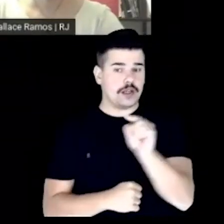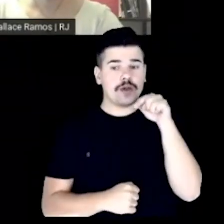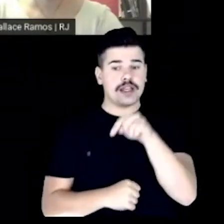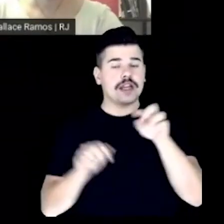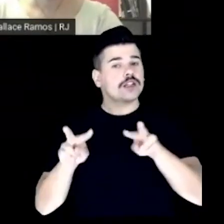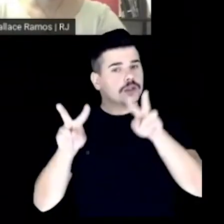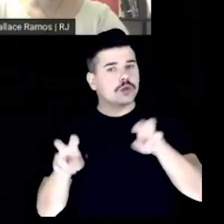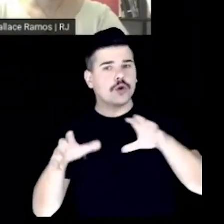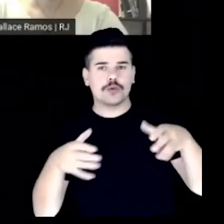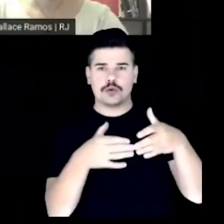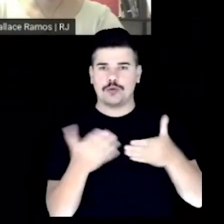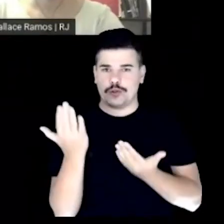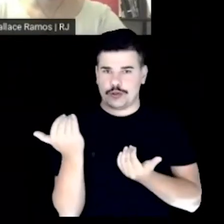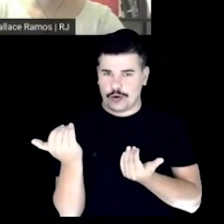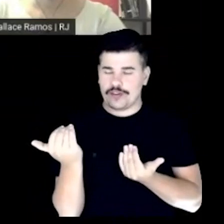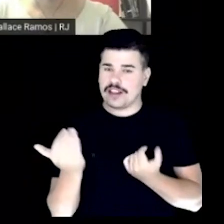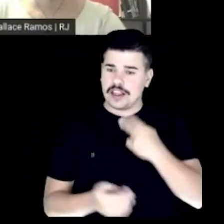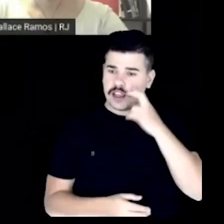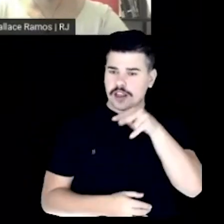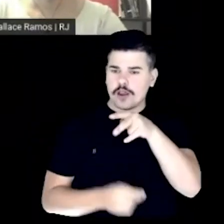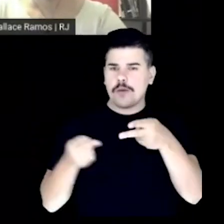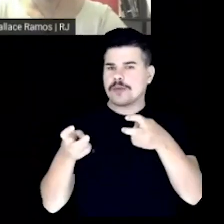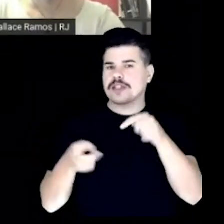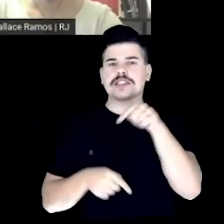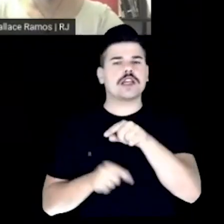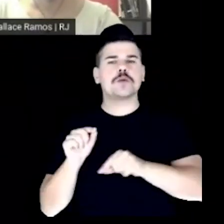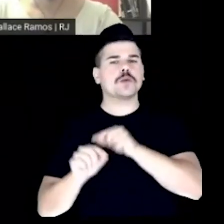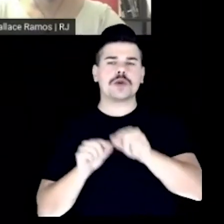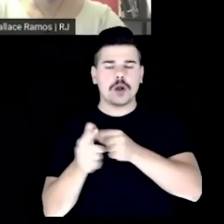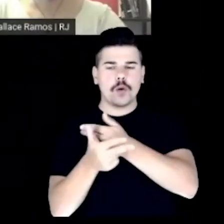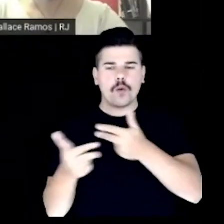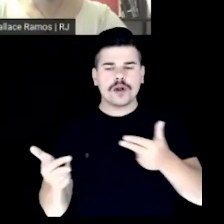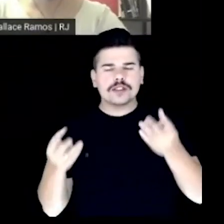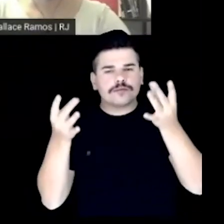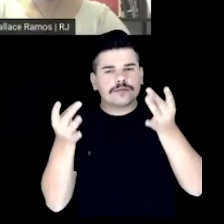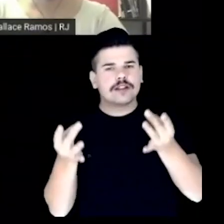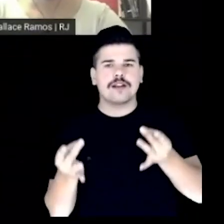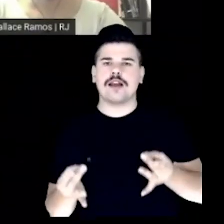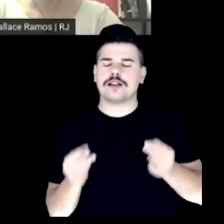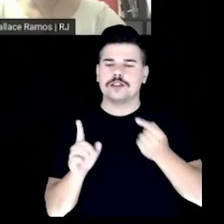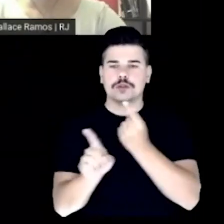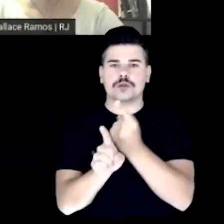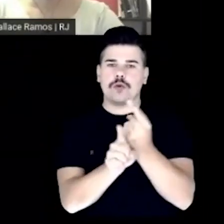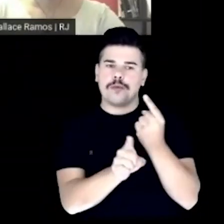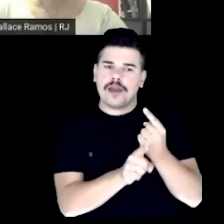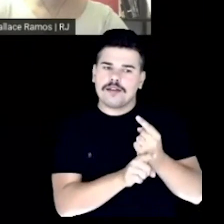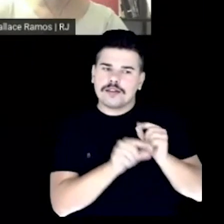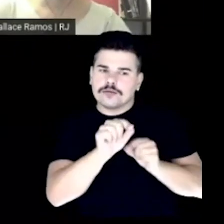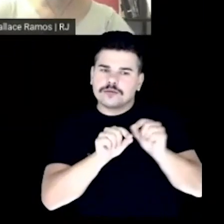jovem, ele é um livro sobre o público jovem. E eu vejo no seu livro uma questão muito mais profunda